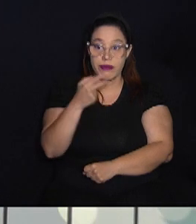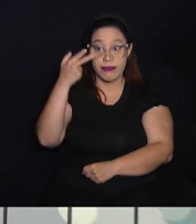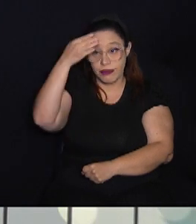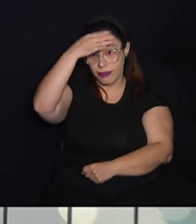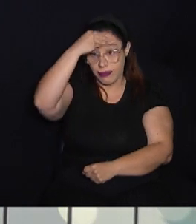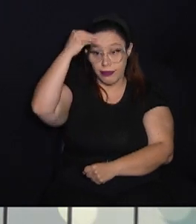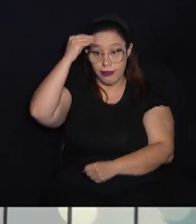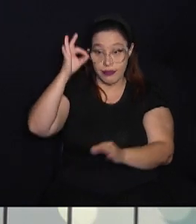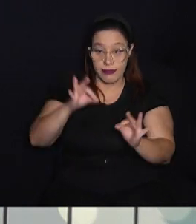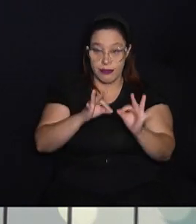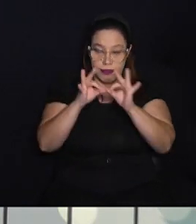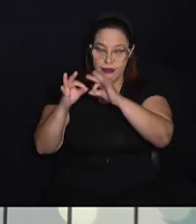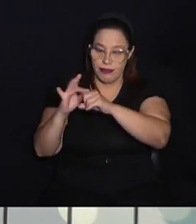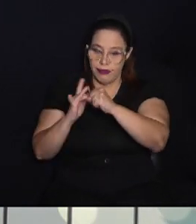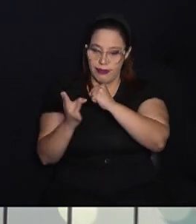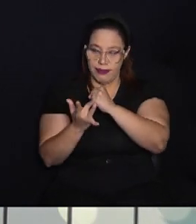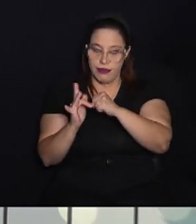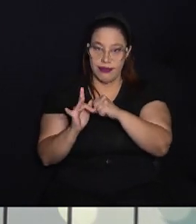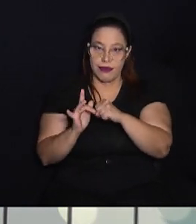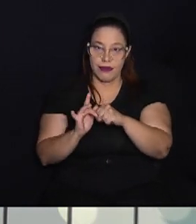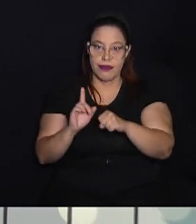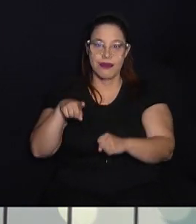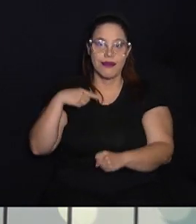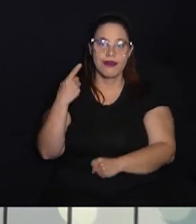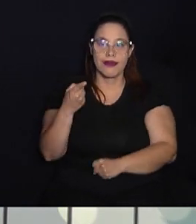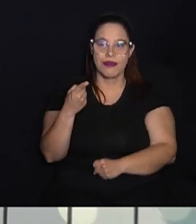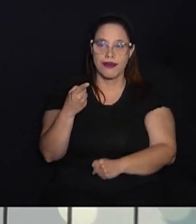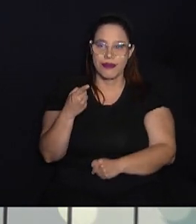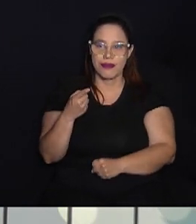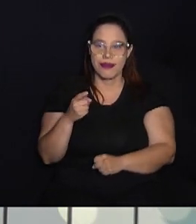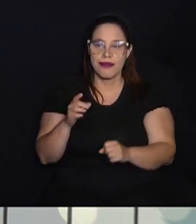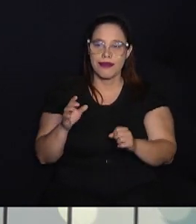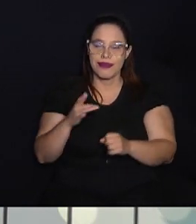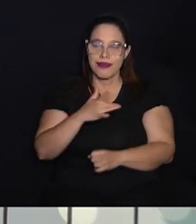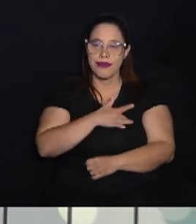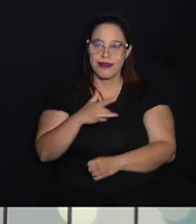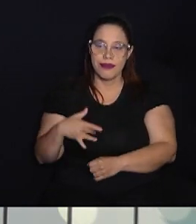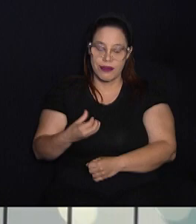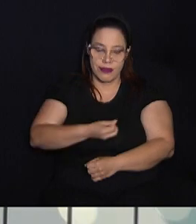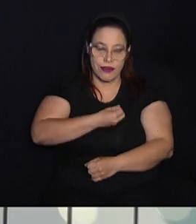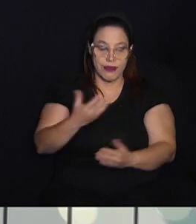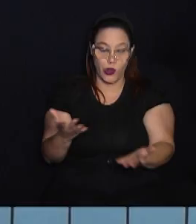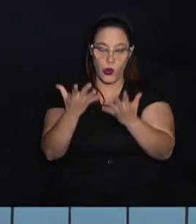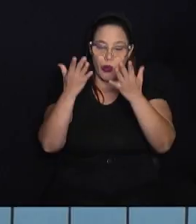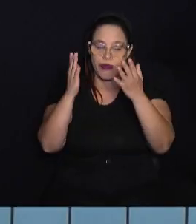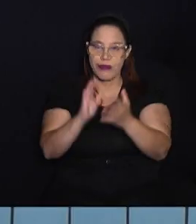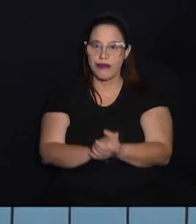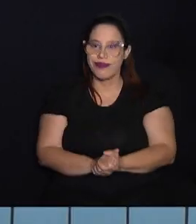esqueça de nos acompanhar nas redes sociais. A gente se vê no próximo Saúde é Vida.